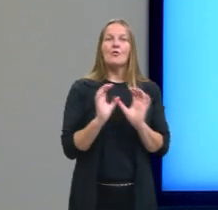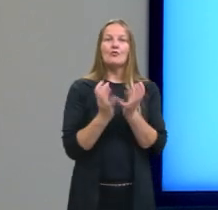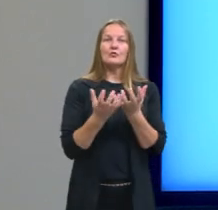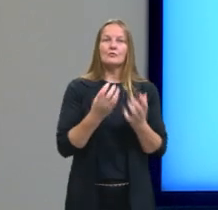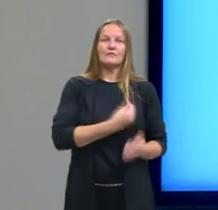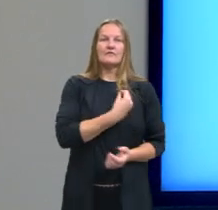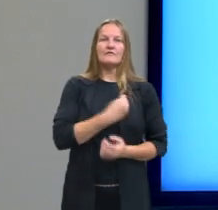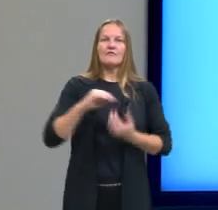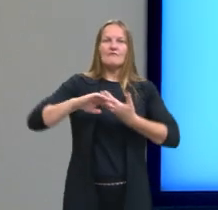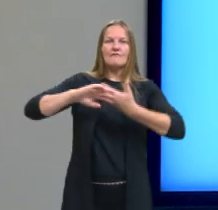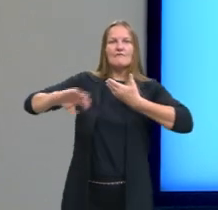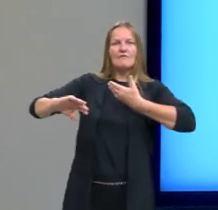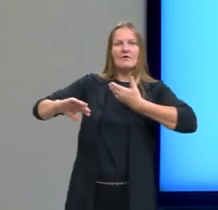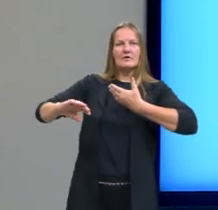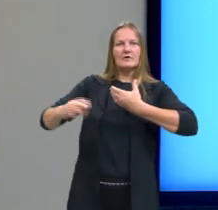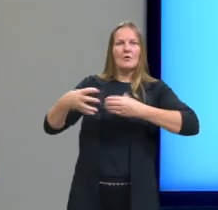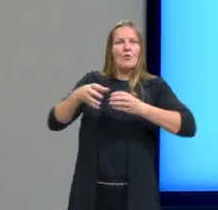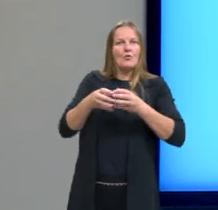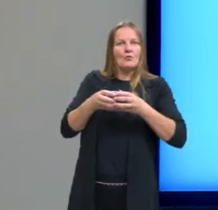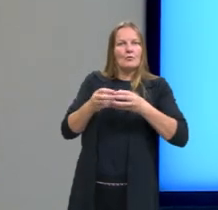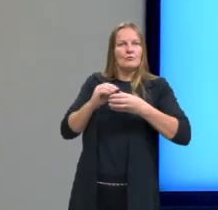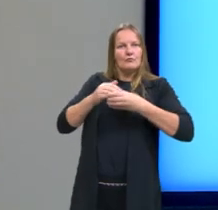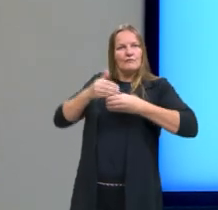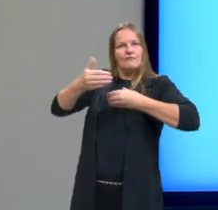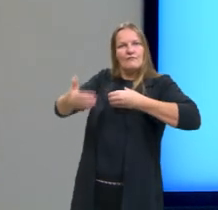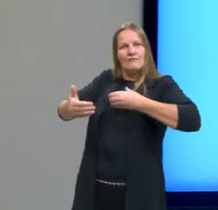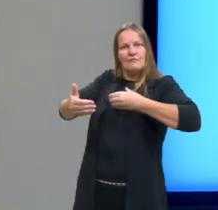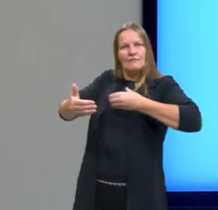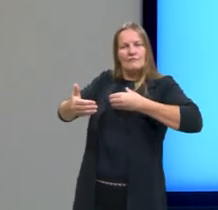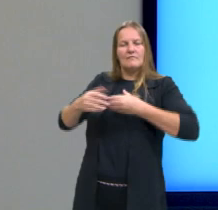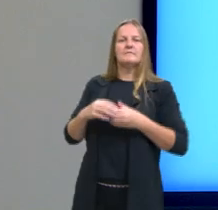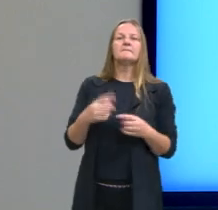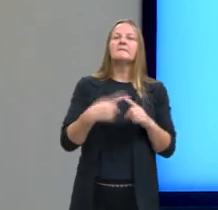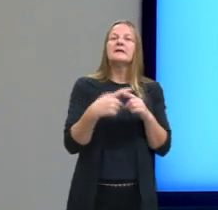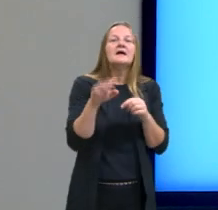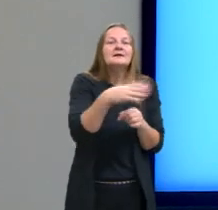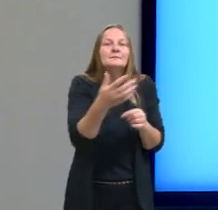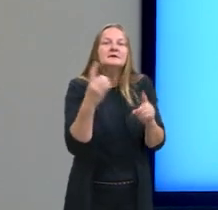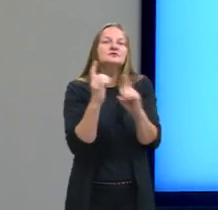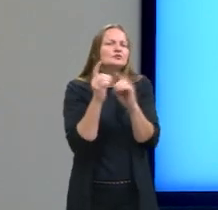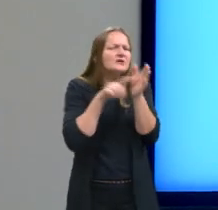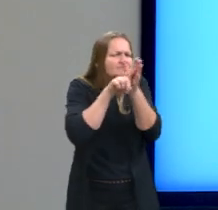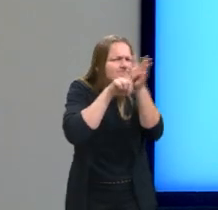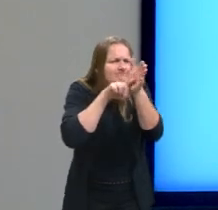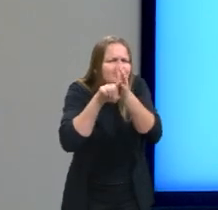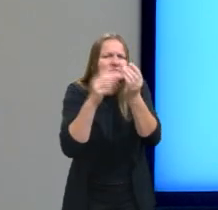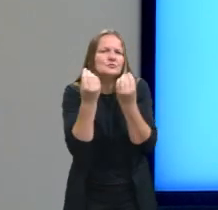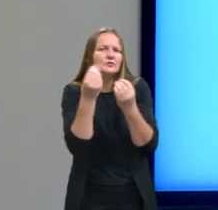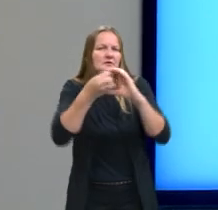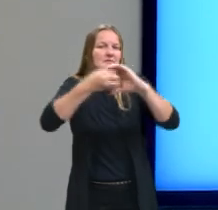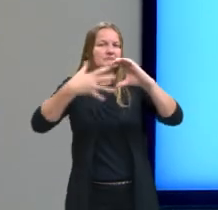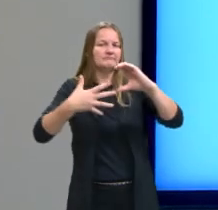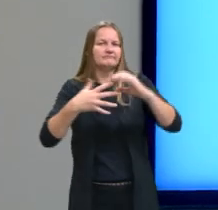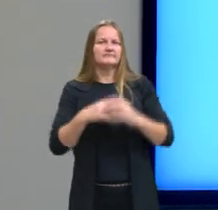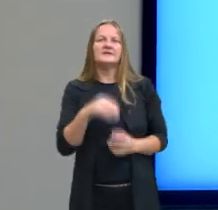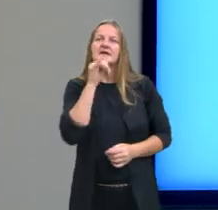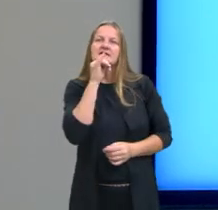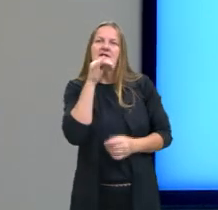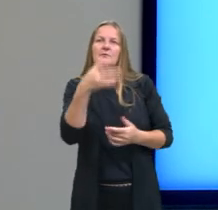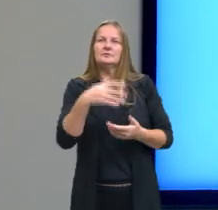espécie não ficou de fora por vários motivos dependendo do objeto estudado então aqui o exemplo